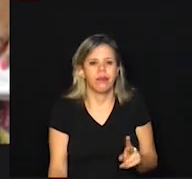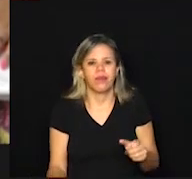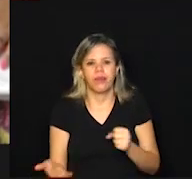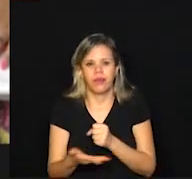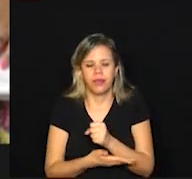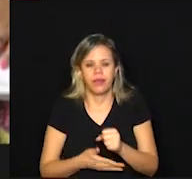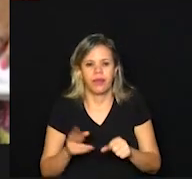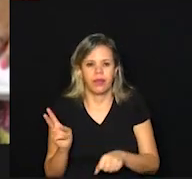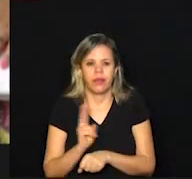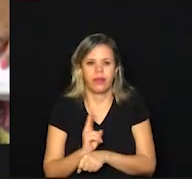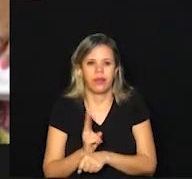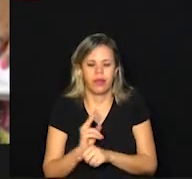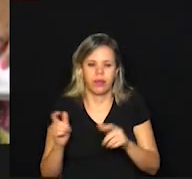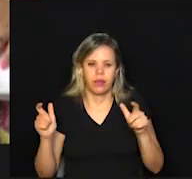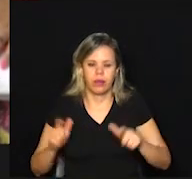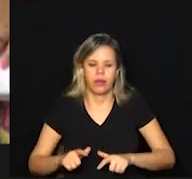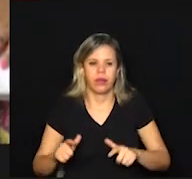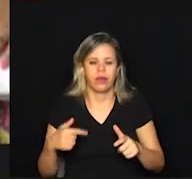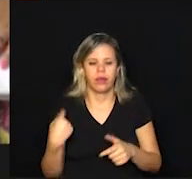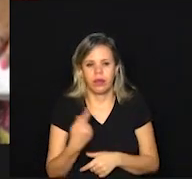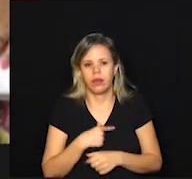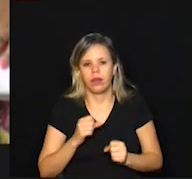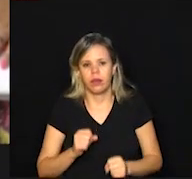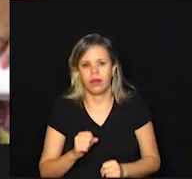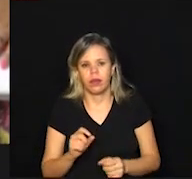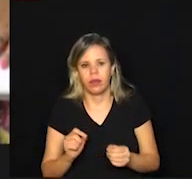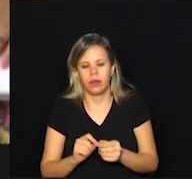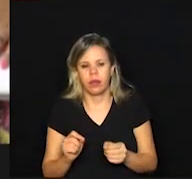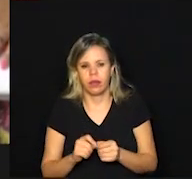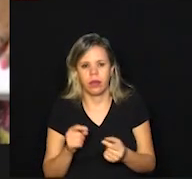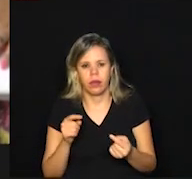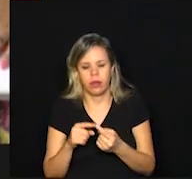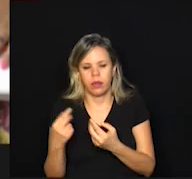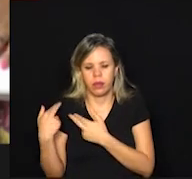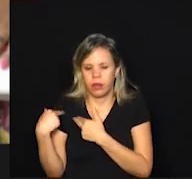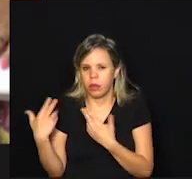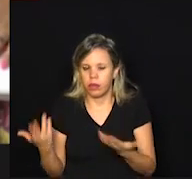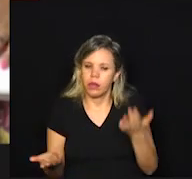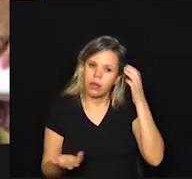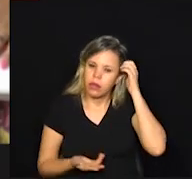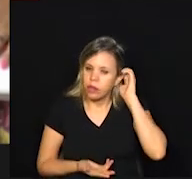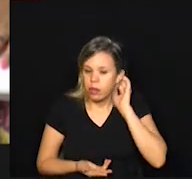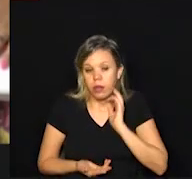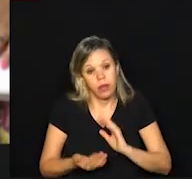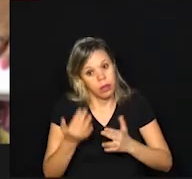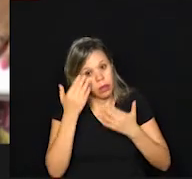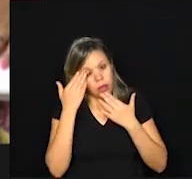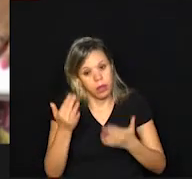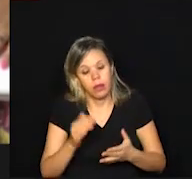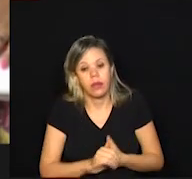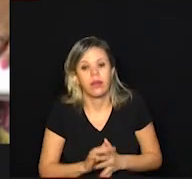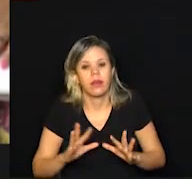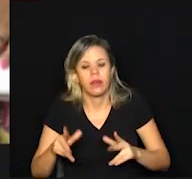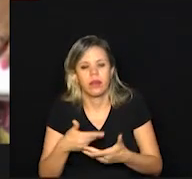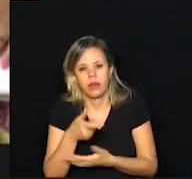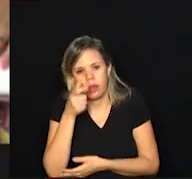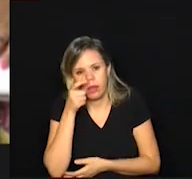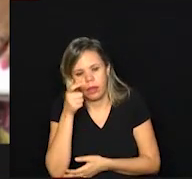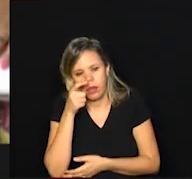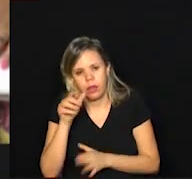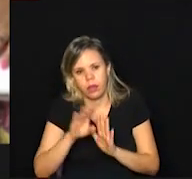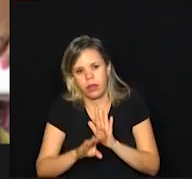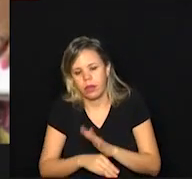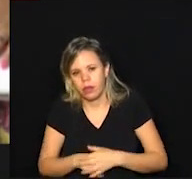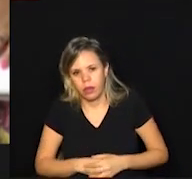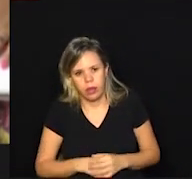para a segurança um lugar para que a gente possa fazer o que cabe a cada um de nós então meu muito obrigado a todos que assistiram o